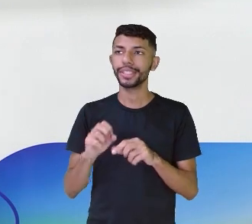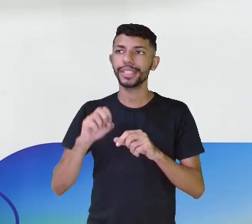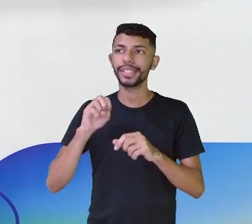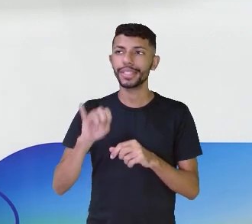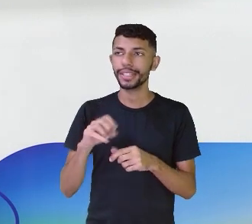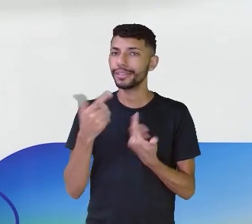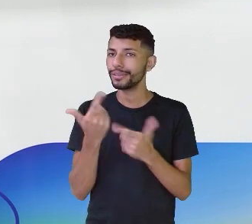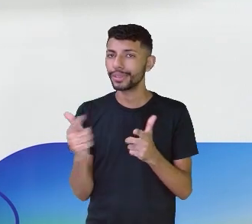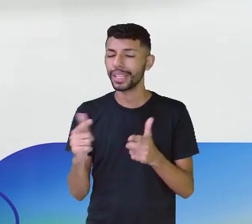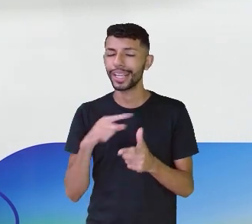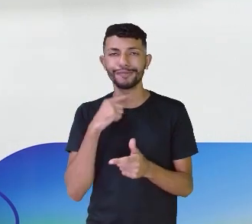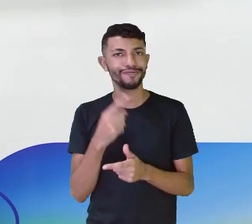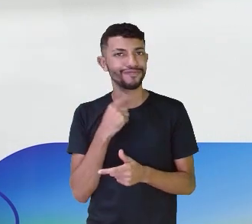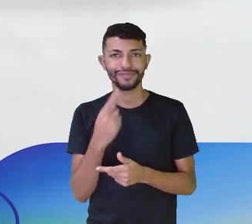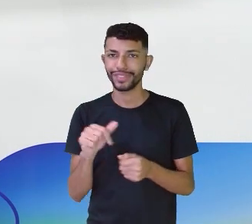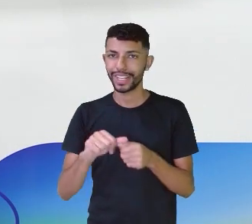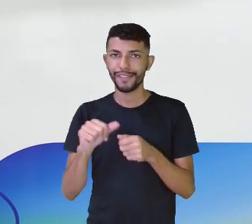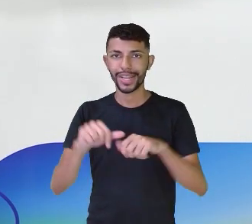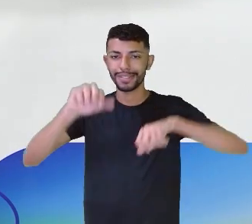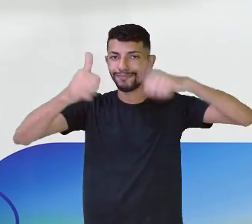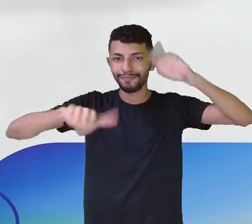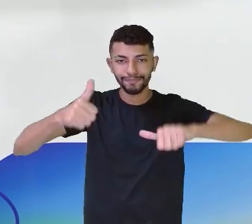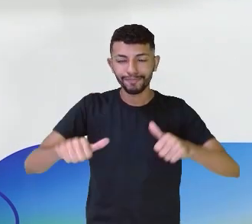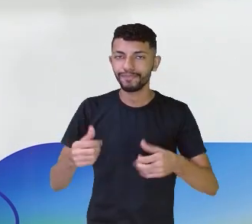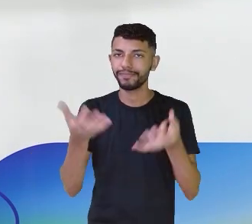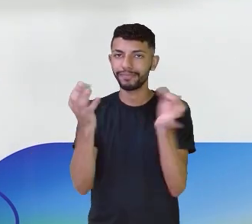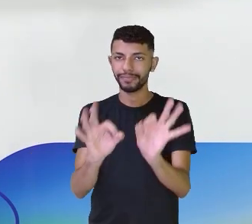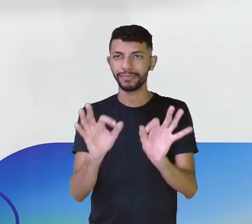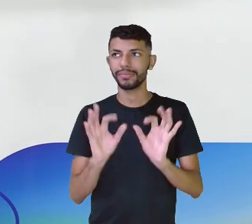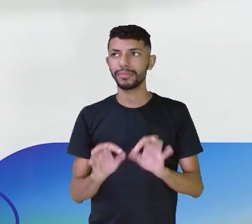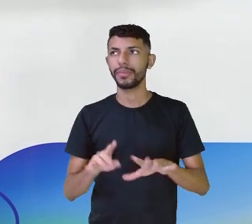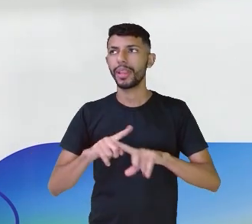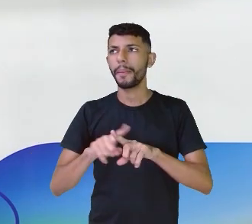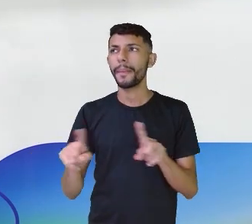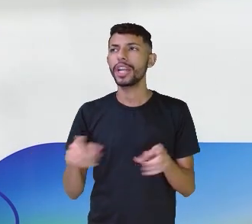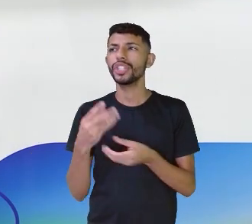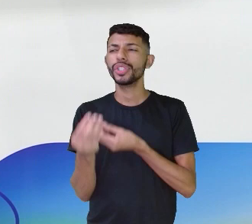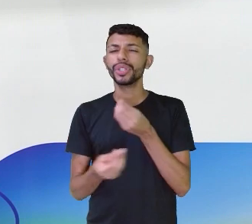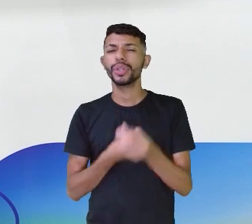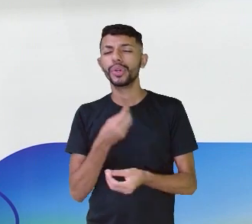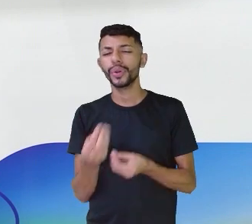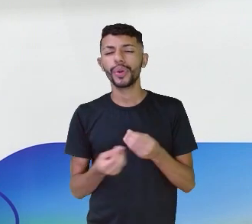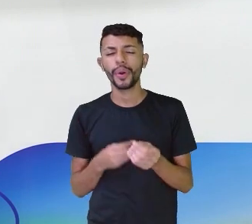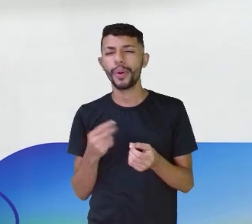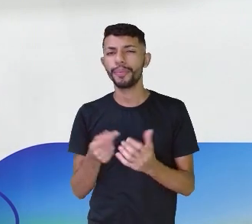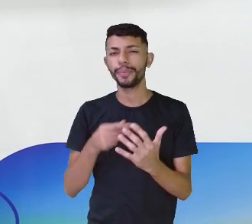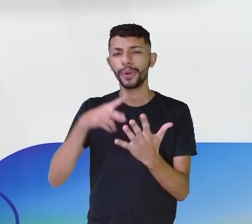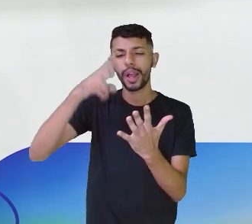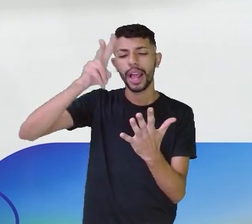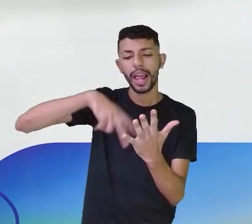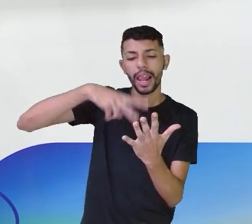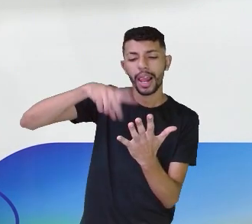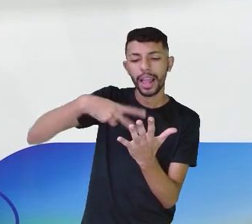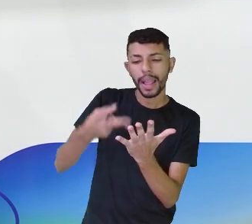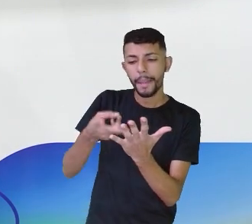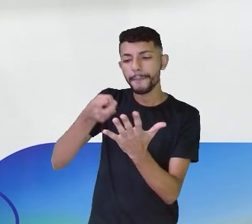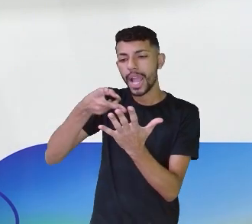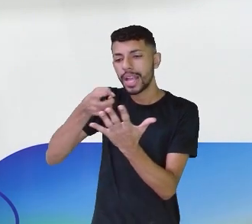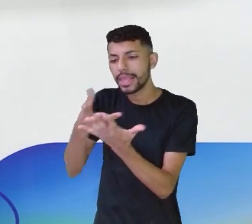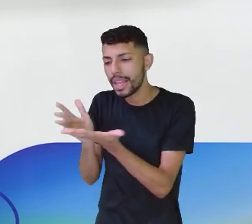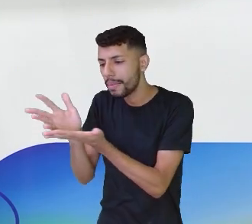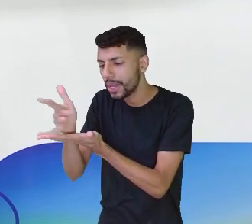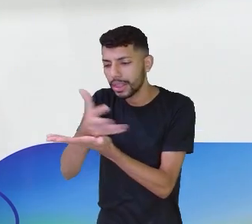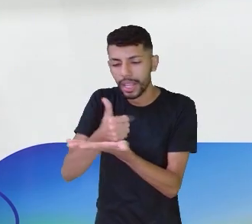correta. Beleza? E como é que a gente lê e interpreta os dados, né? A gente faz essa leitura a partir